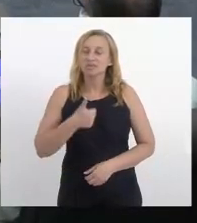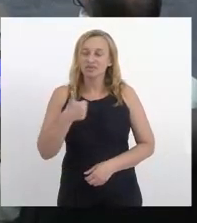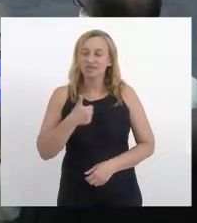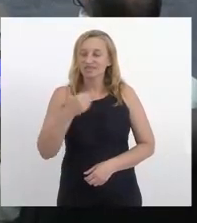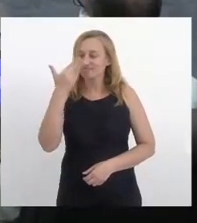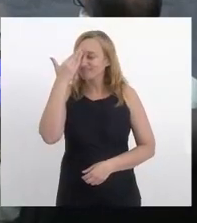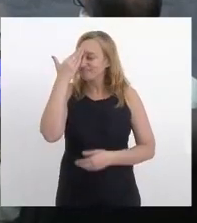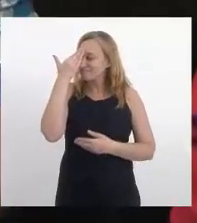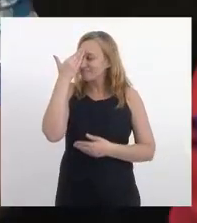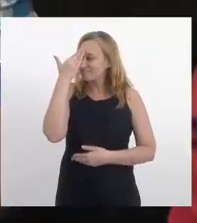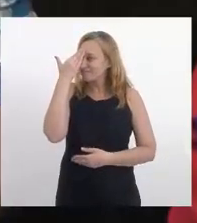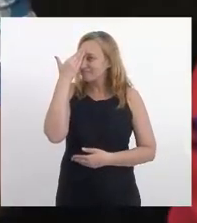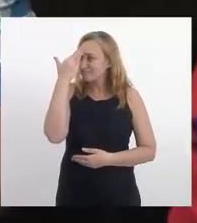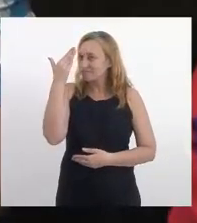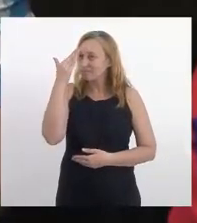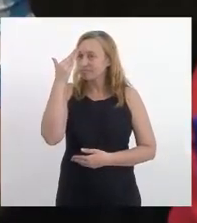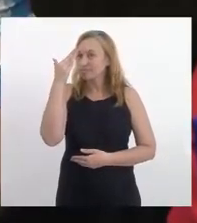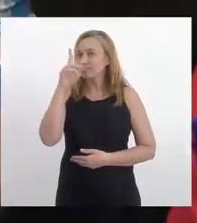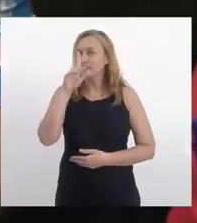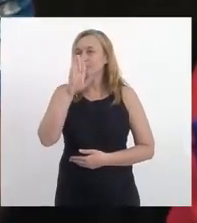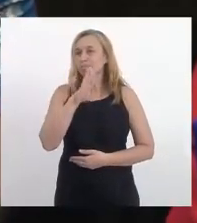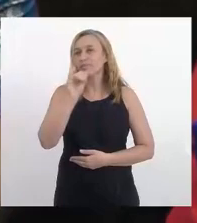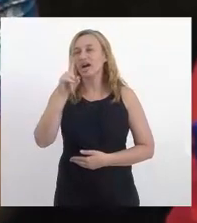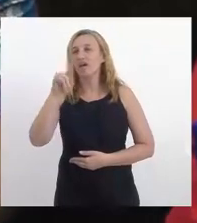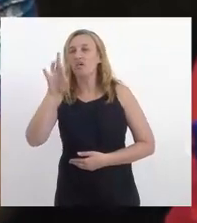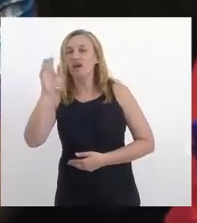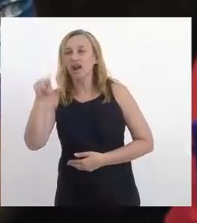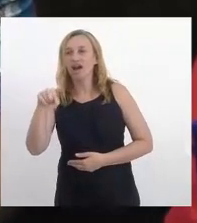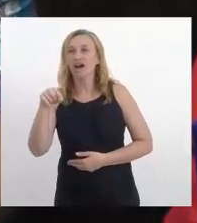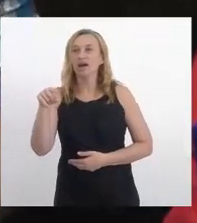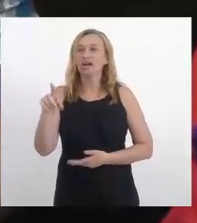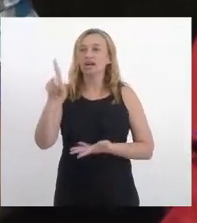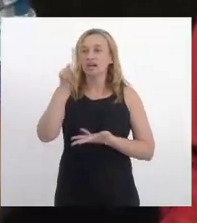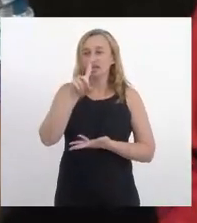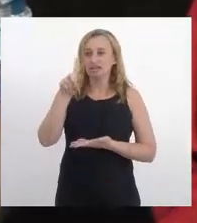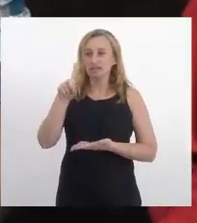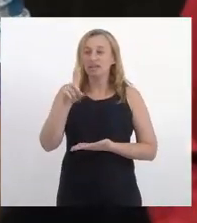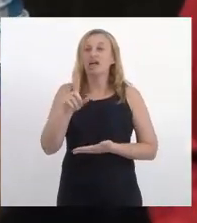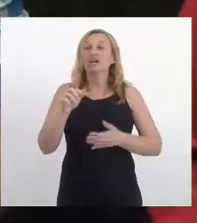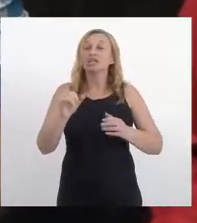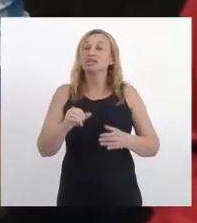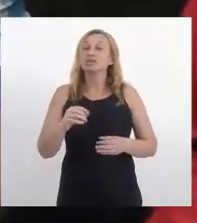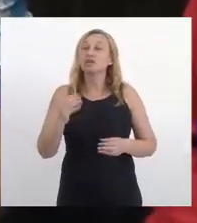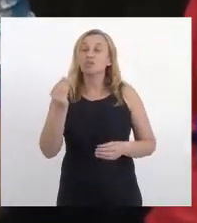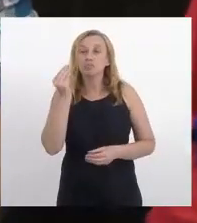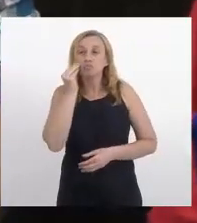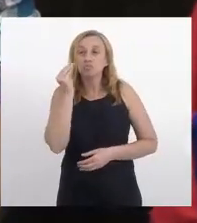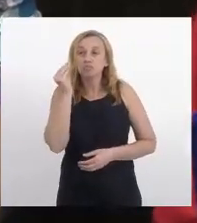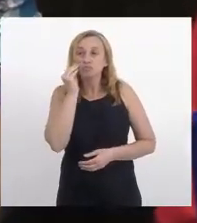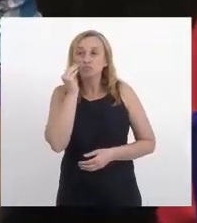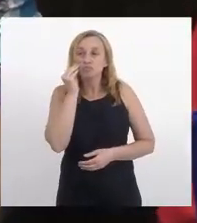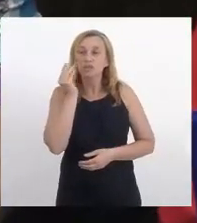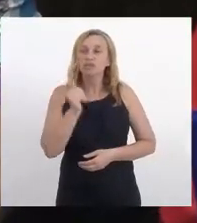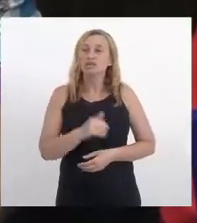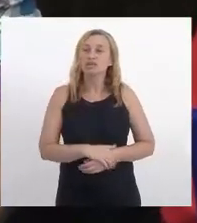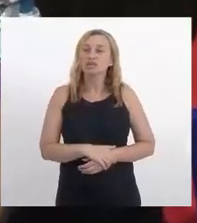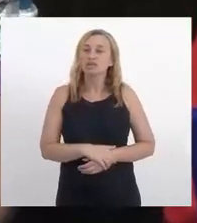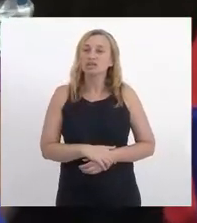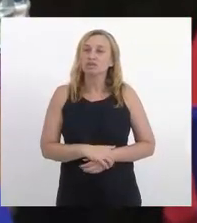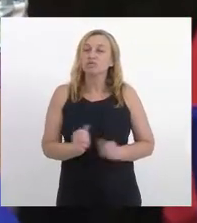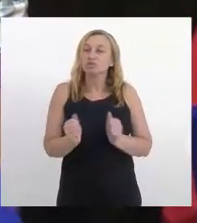Primeiramente, agradecer a Bahá'u'lláh, agradecer a Deus essa oportunidade de